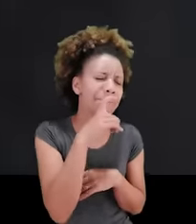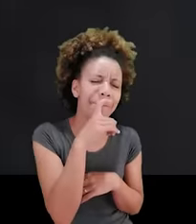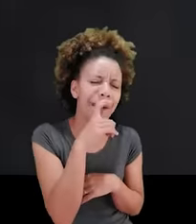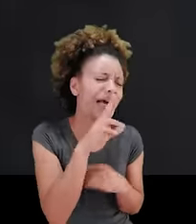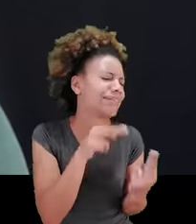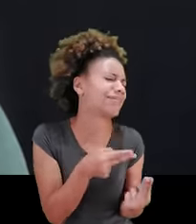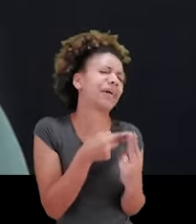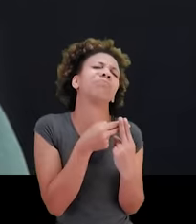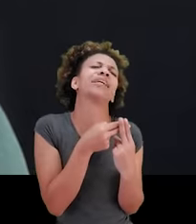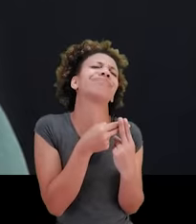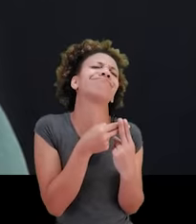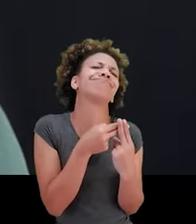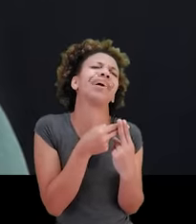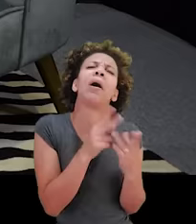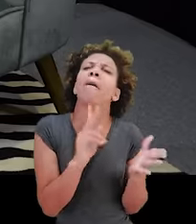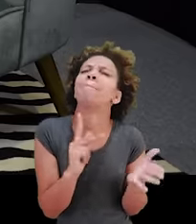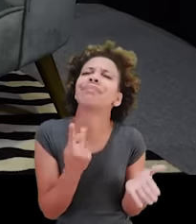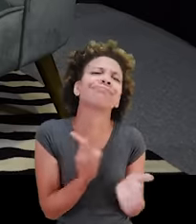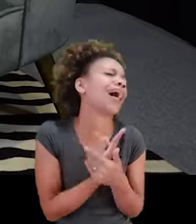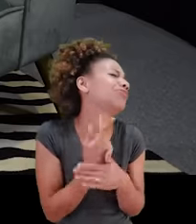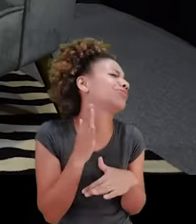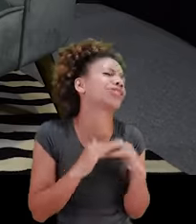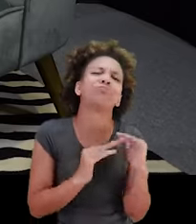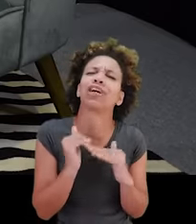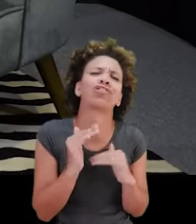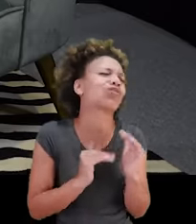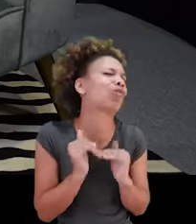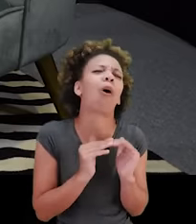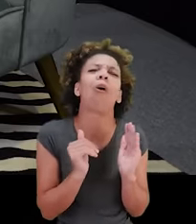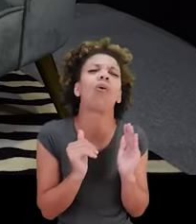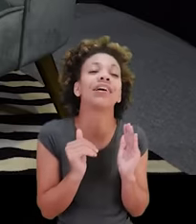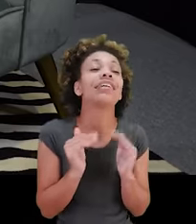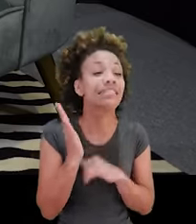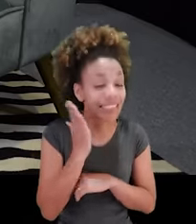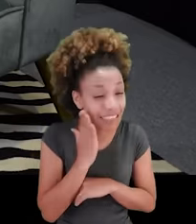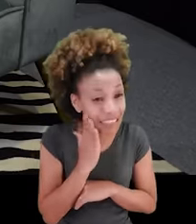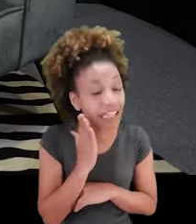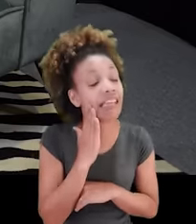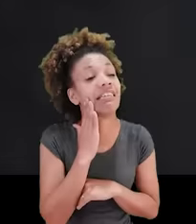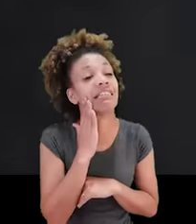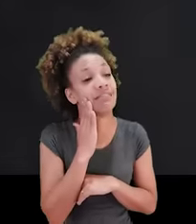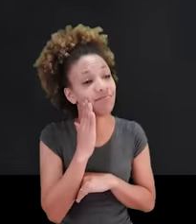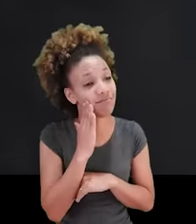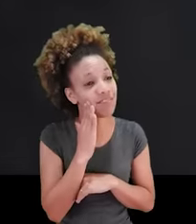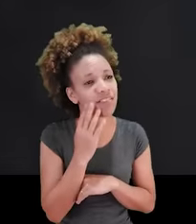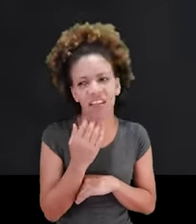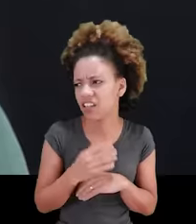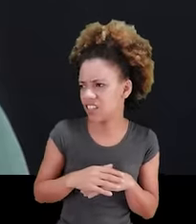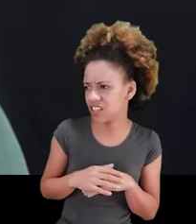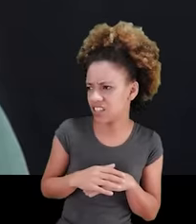preso. Ser rigoroso. Pelos erros que praticou. Sei que fosse bem. Tu sabes a letra